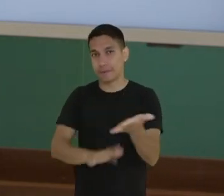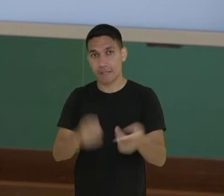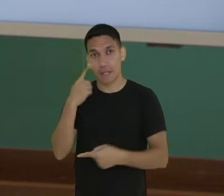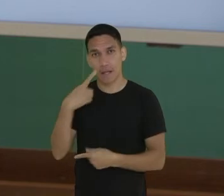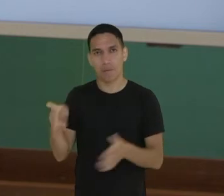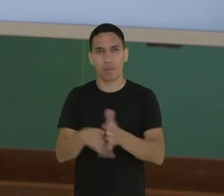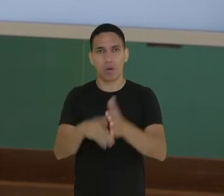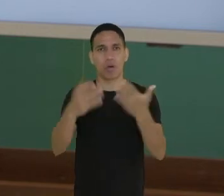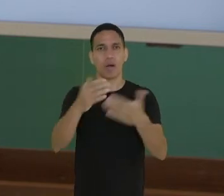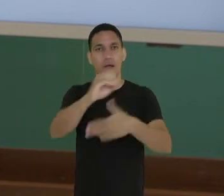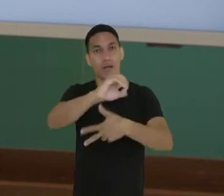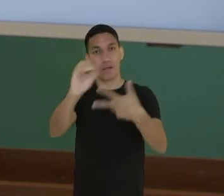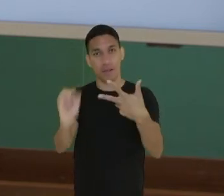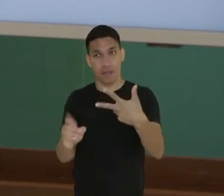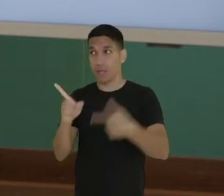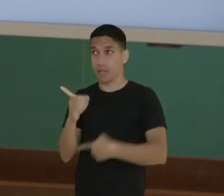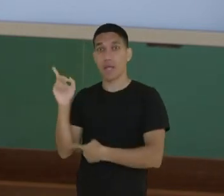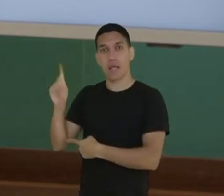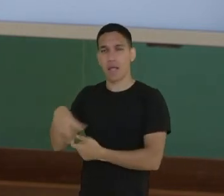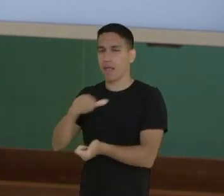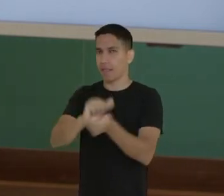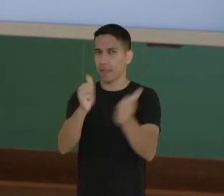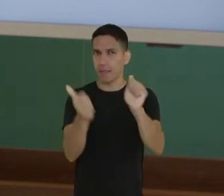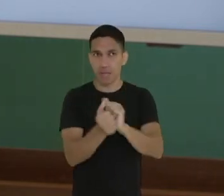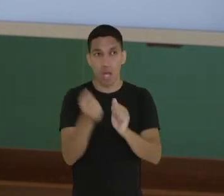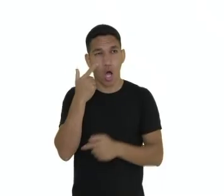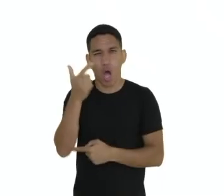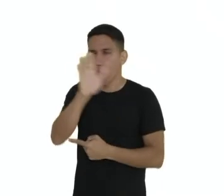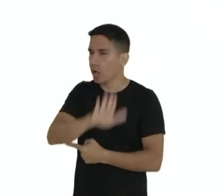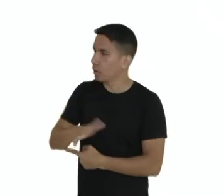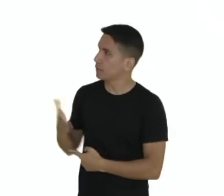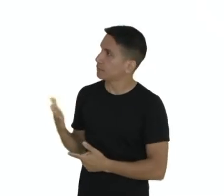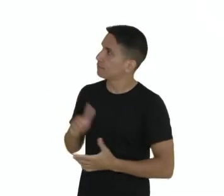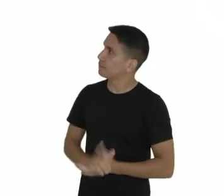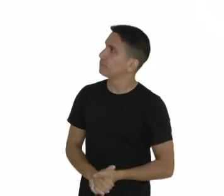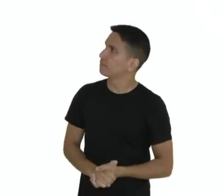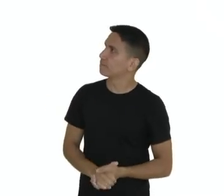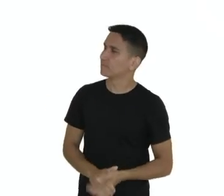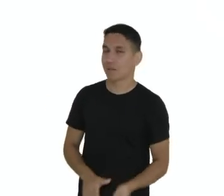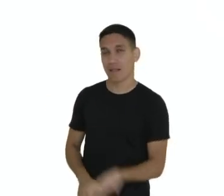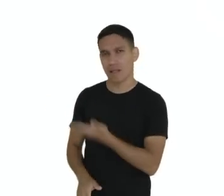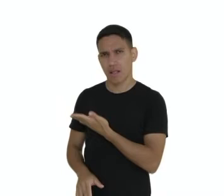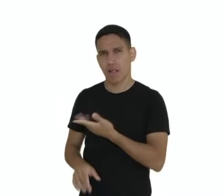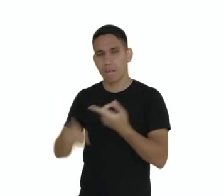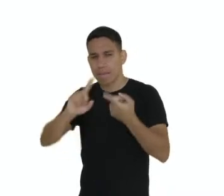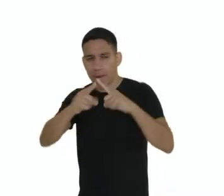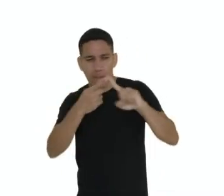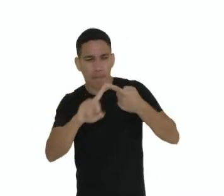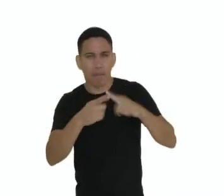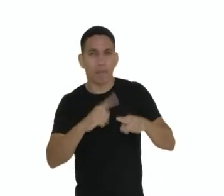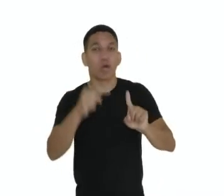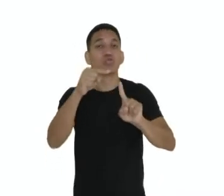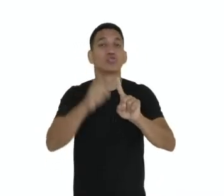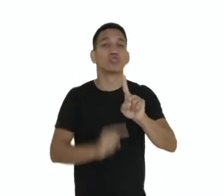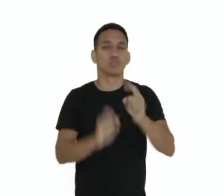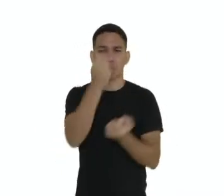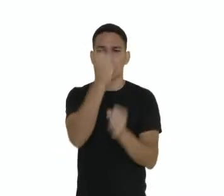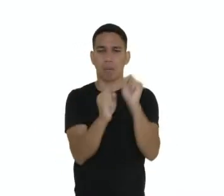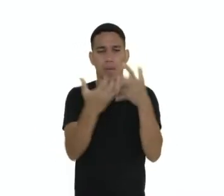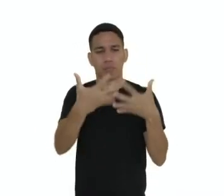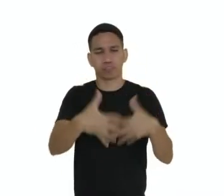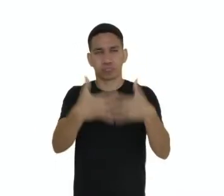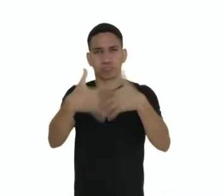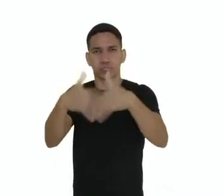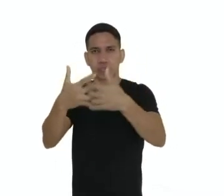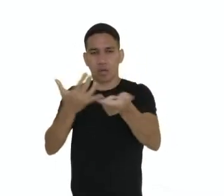Enem. Essa questão ela foi adaptada. Veja isso aqui. Ó. A figura a seguir está esquematizando um tipo de usina utilizada na geração